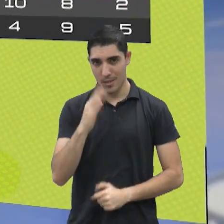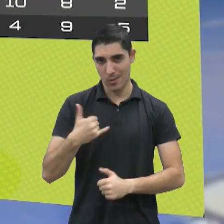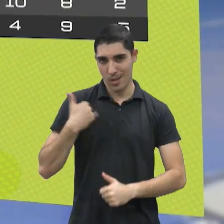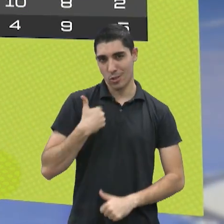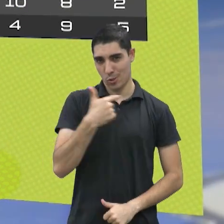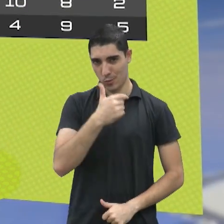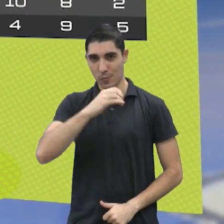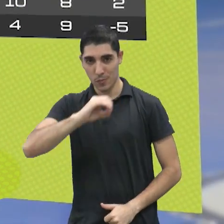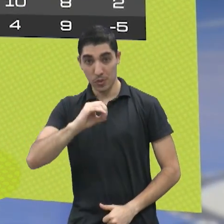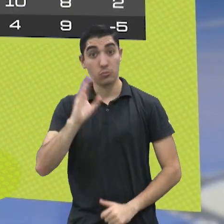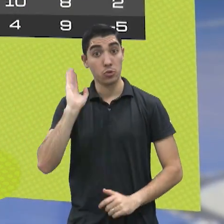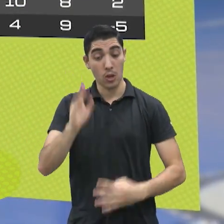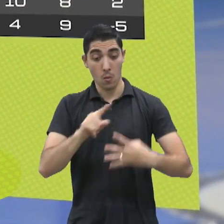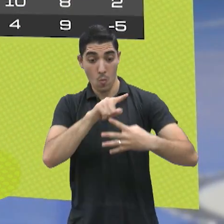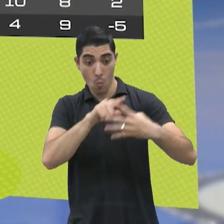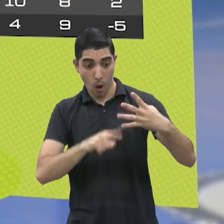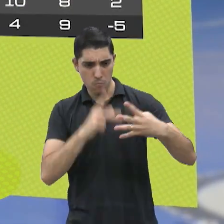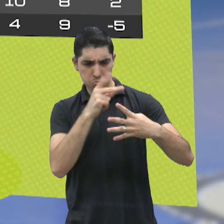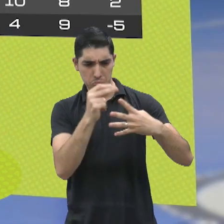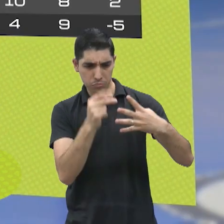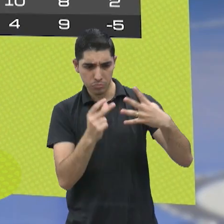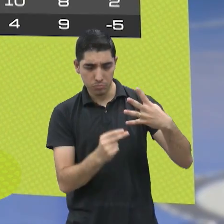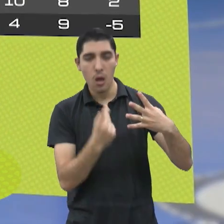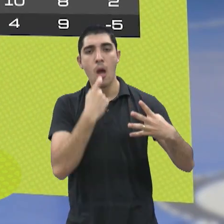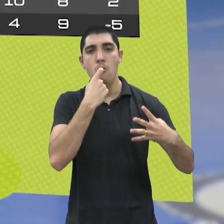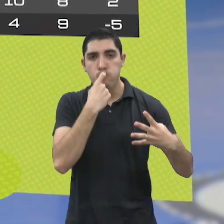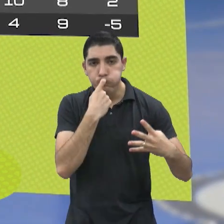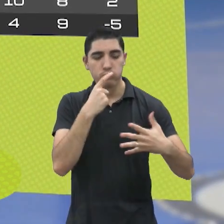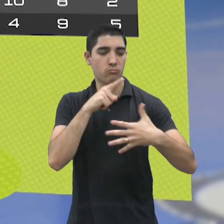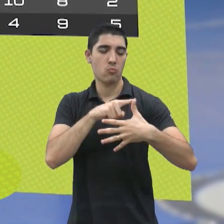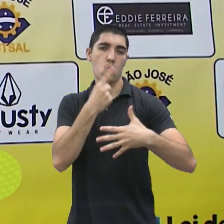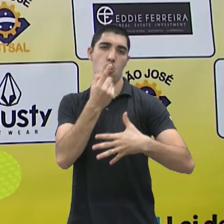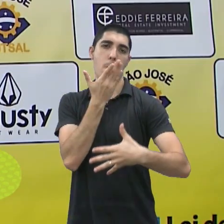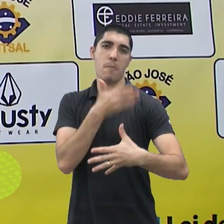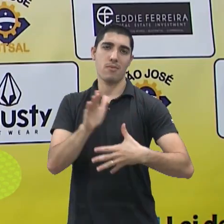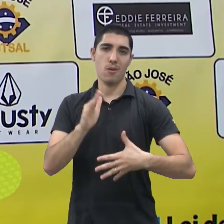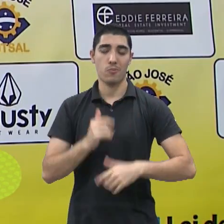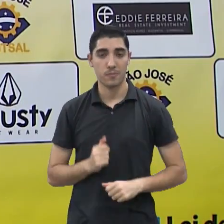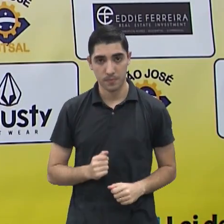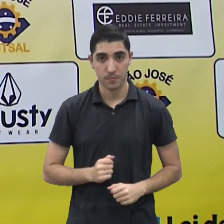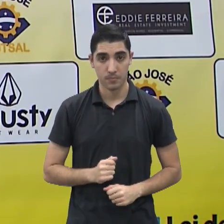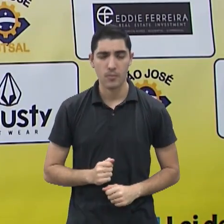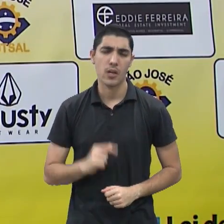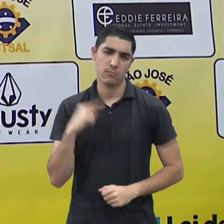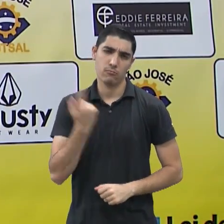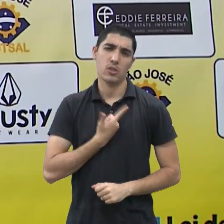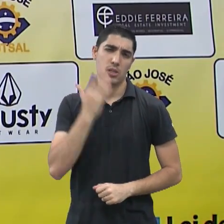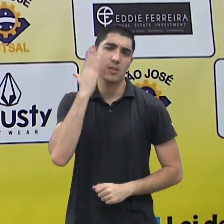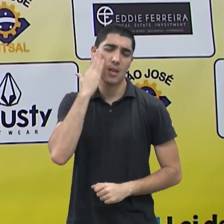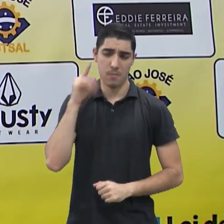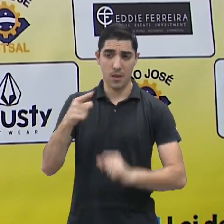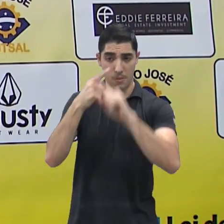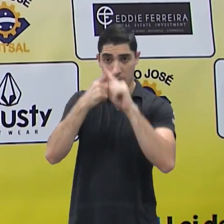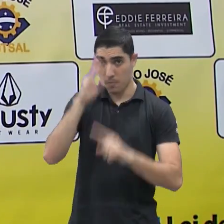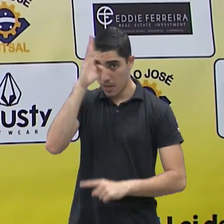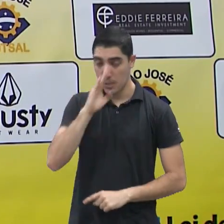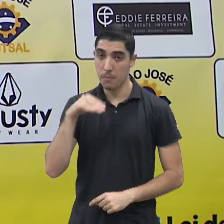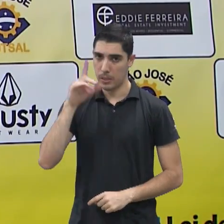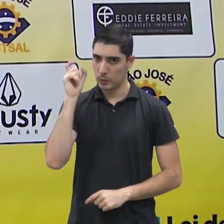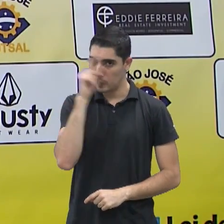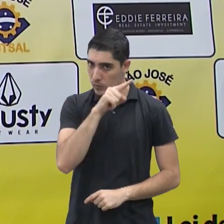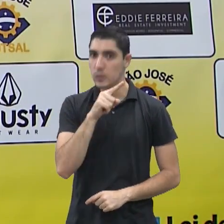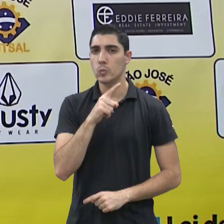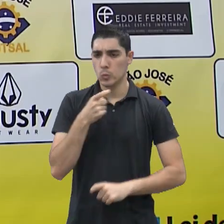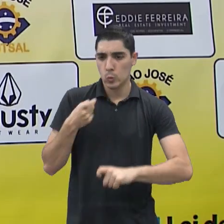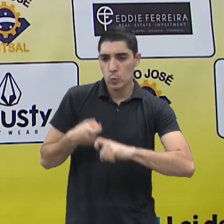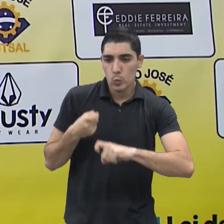4 vitórias e apenas uma derrota na Liga Nacional. A gente sabia que a Liga ia exigir um pouquinho mais da gente,